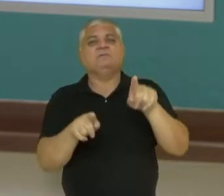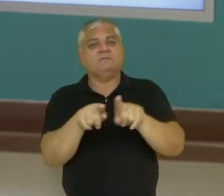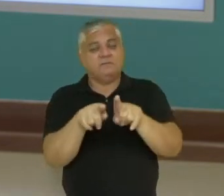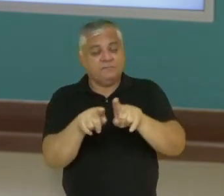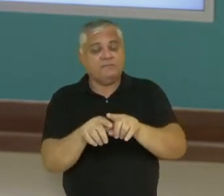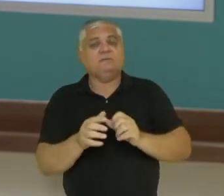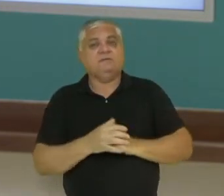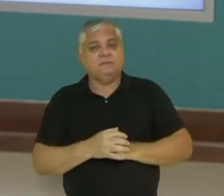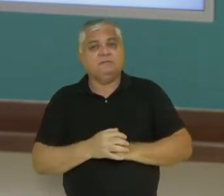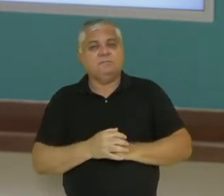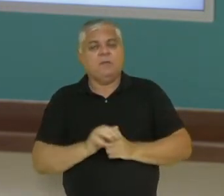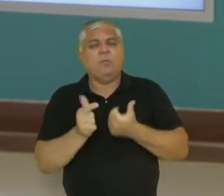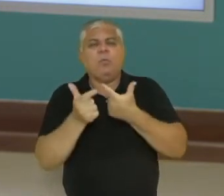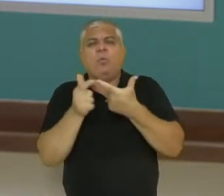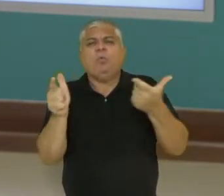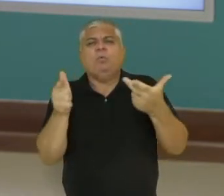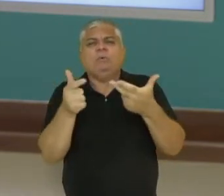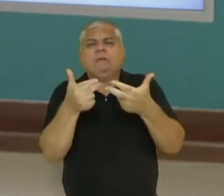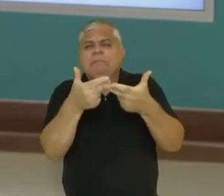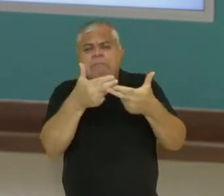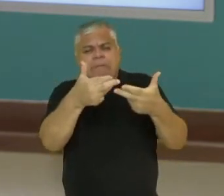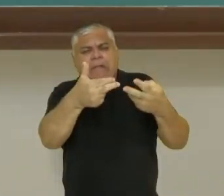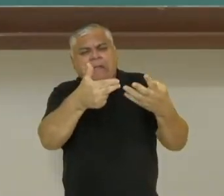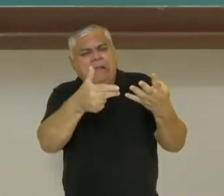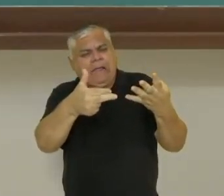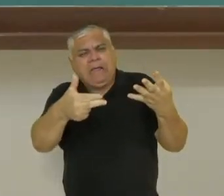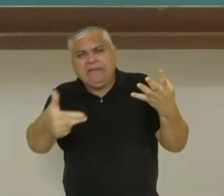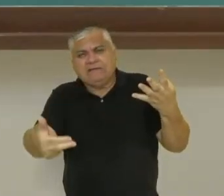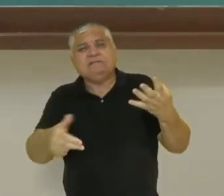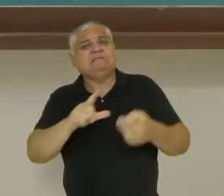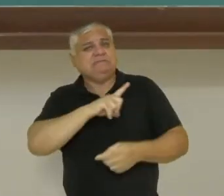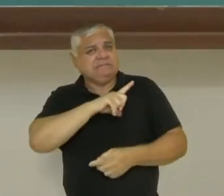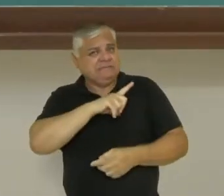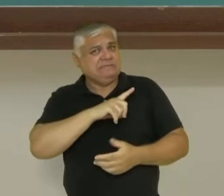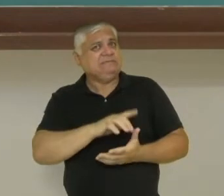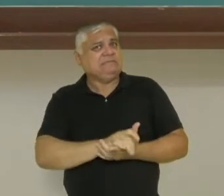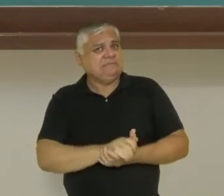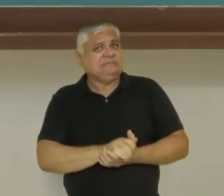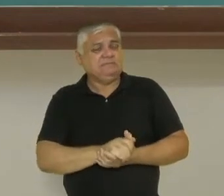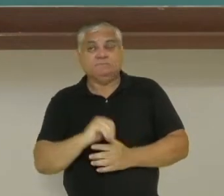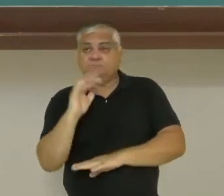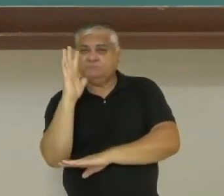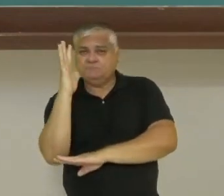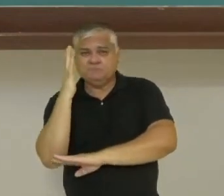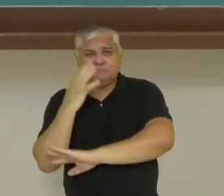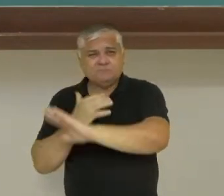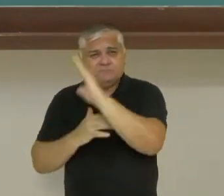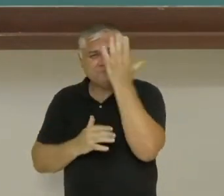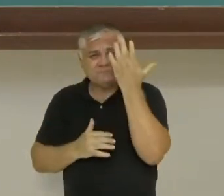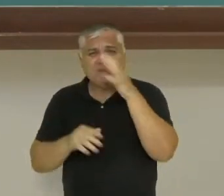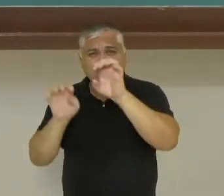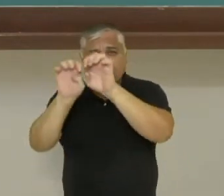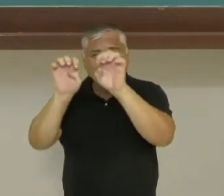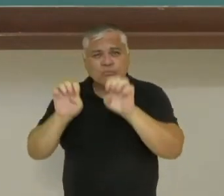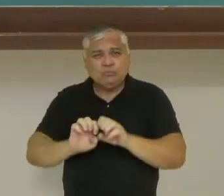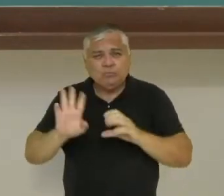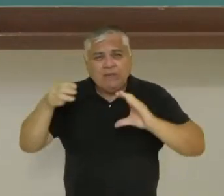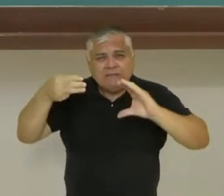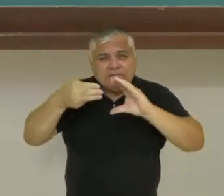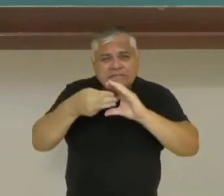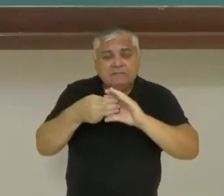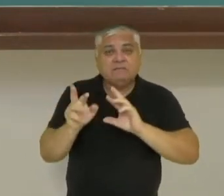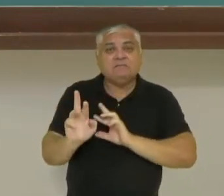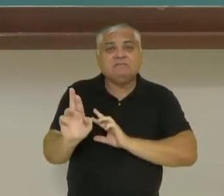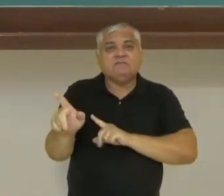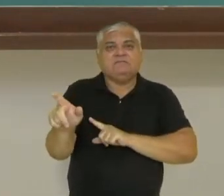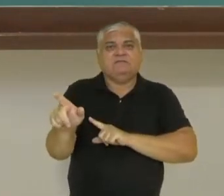falando também de outras espécies de seres vivos. Isso mesmo, as plantas, a sua estrutura celular é bem